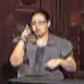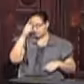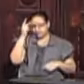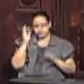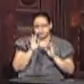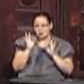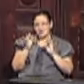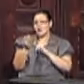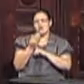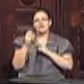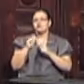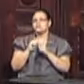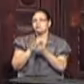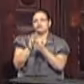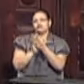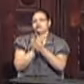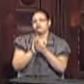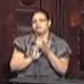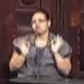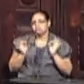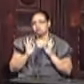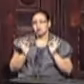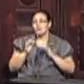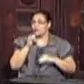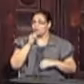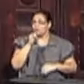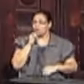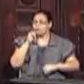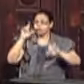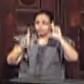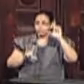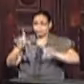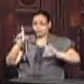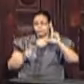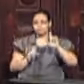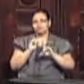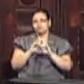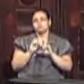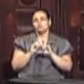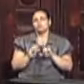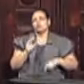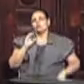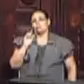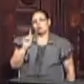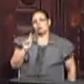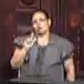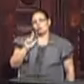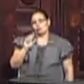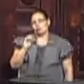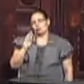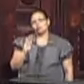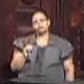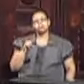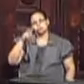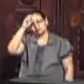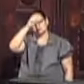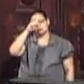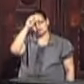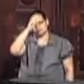nada. Então, que esse exemplo da Globo sirva para um aprendizado para essa casa também.